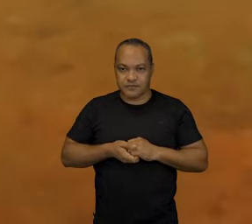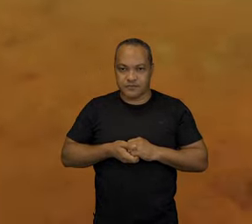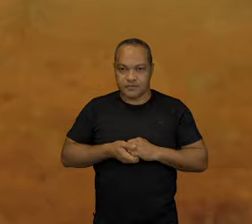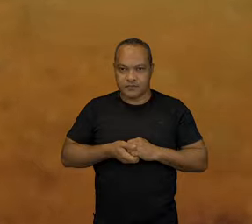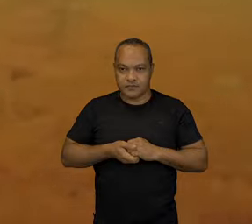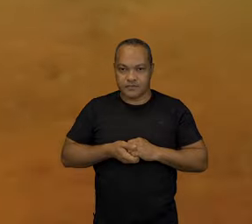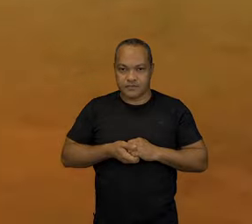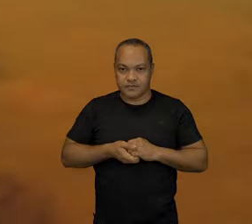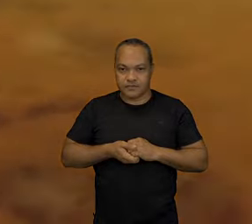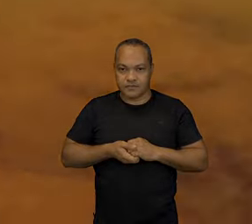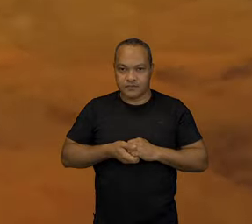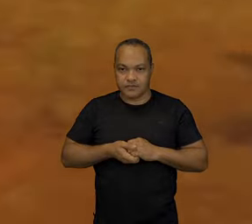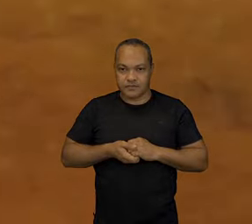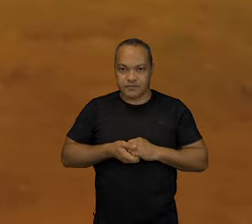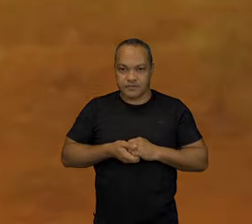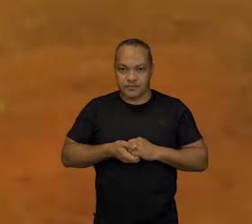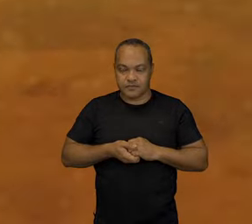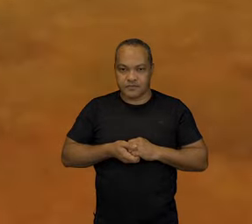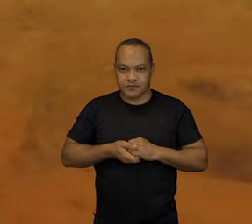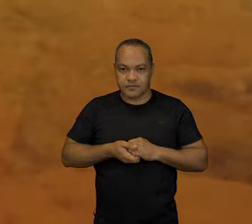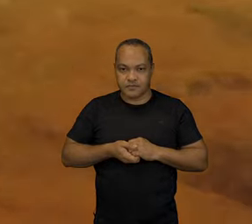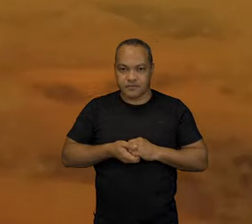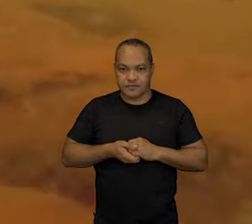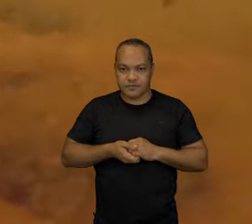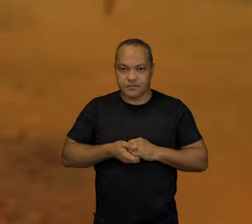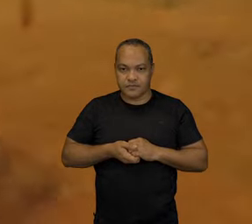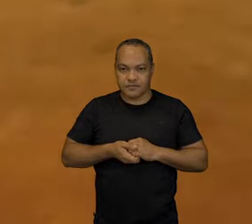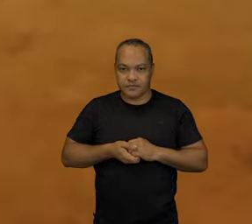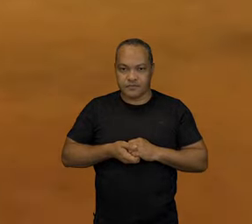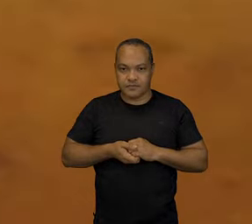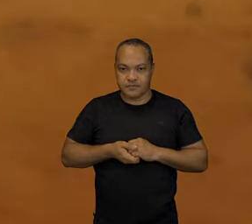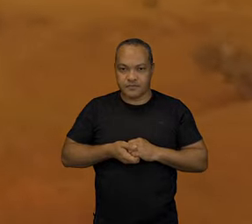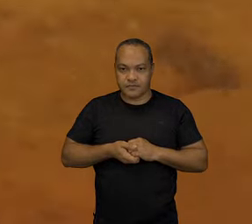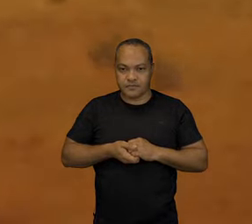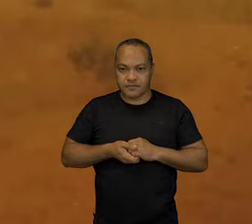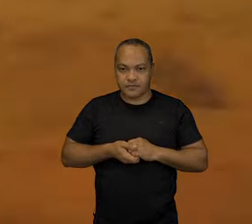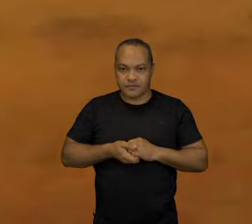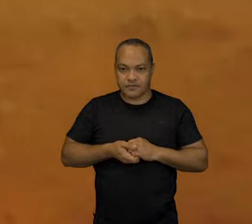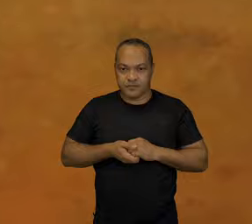Thank you.